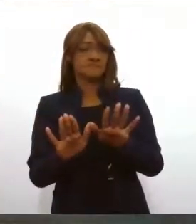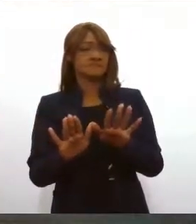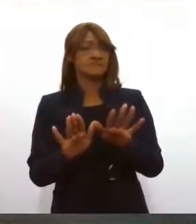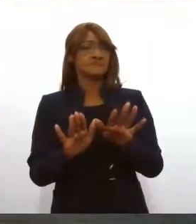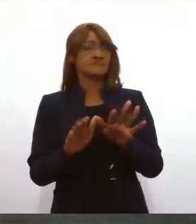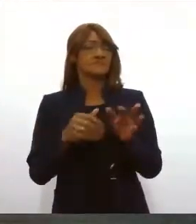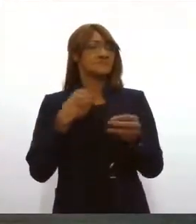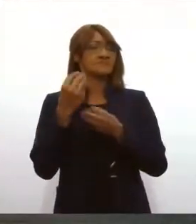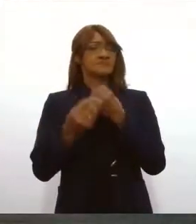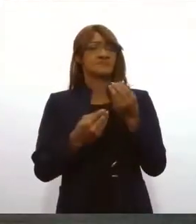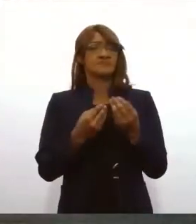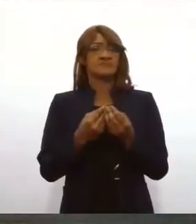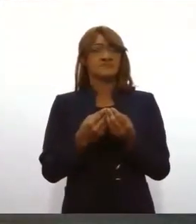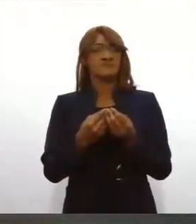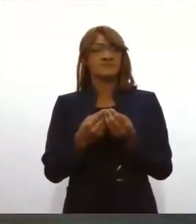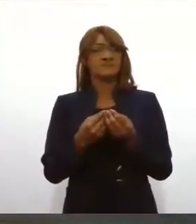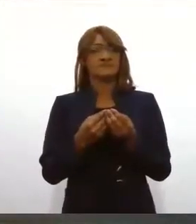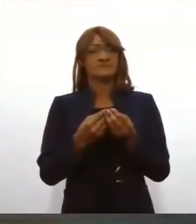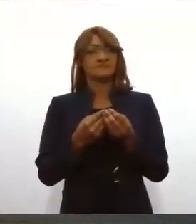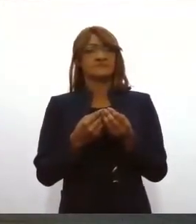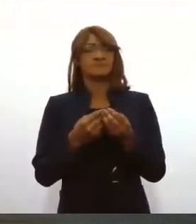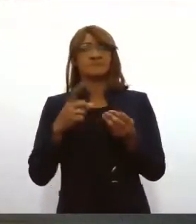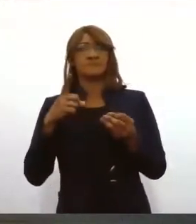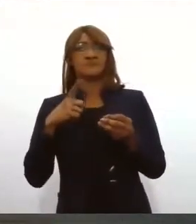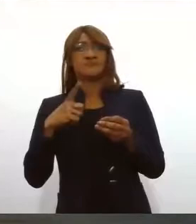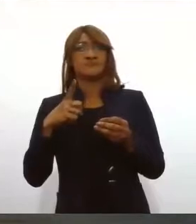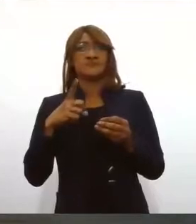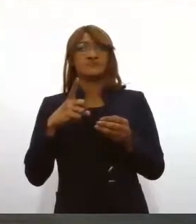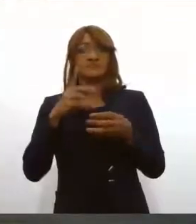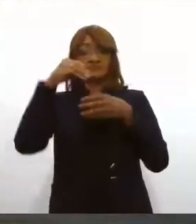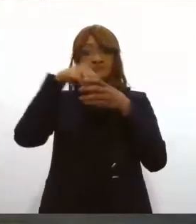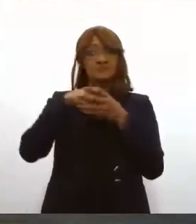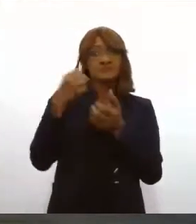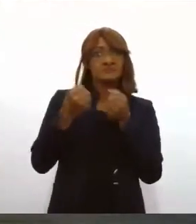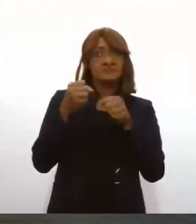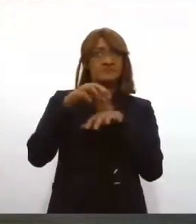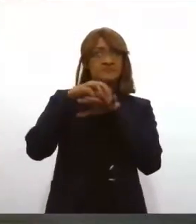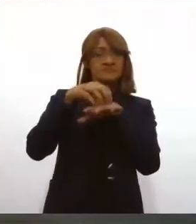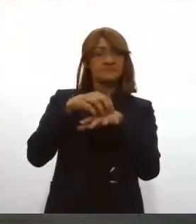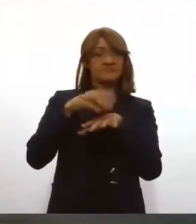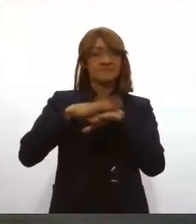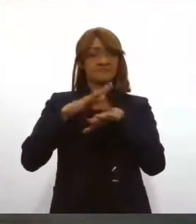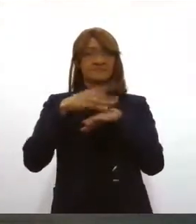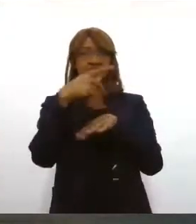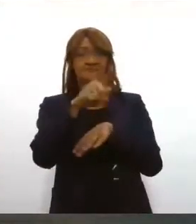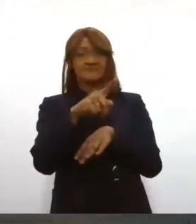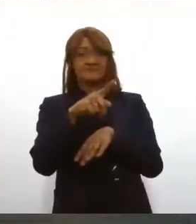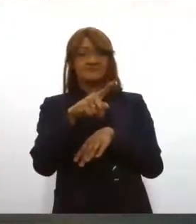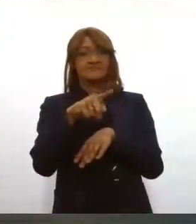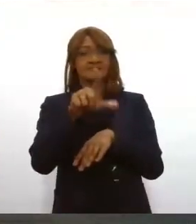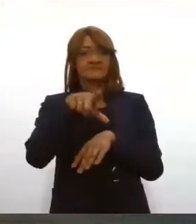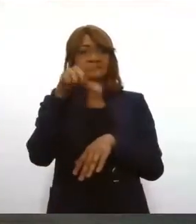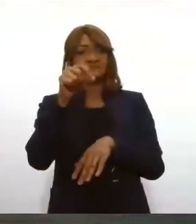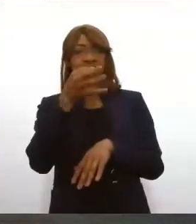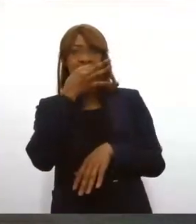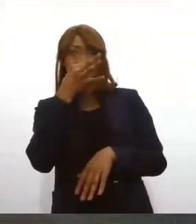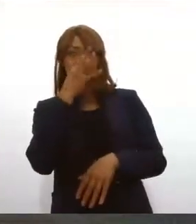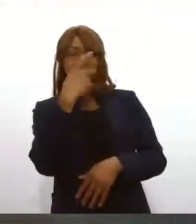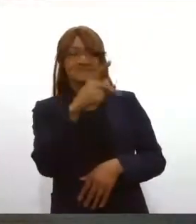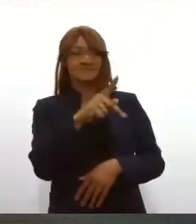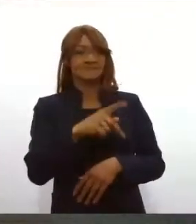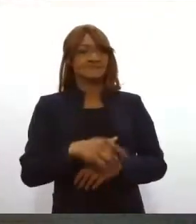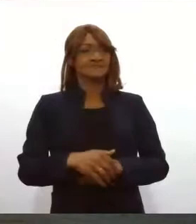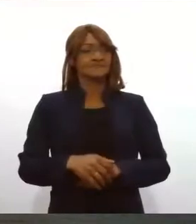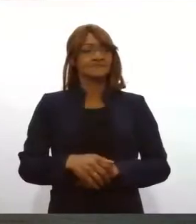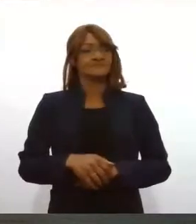utilizando por meio do drive-in, isso foi algo que foi aí uma solução, né? Que foi até